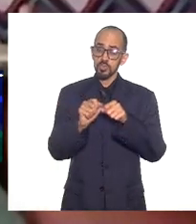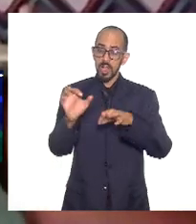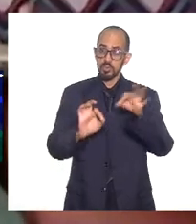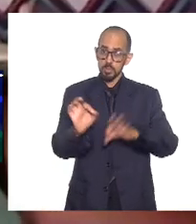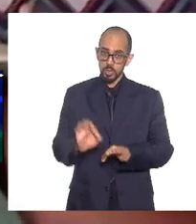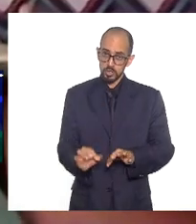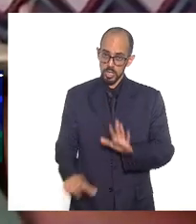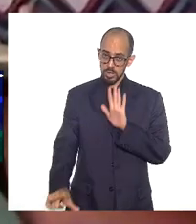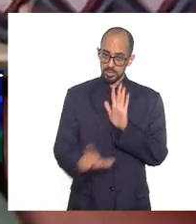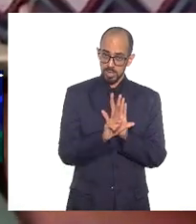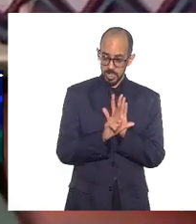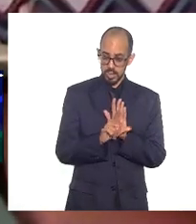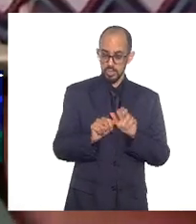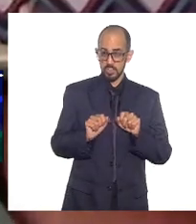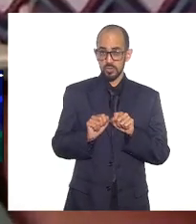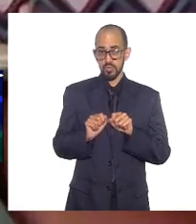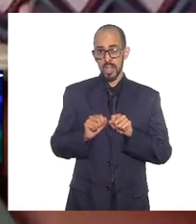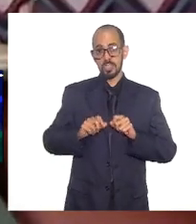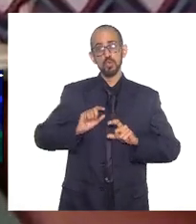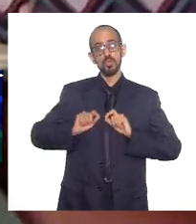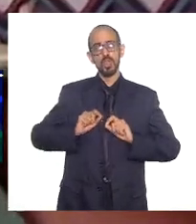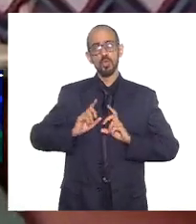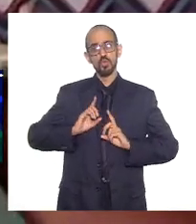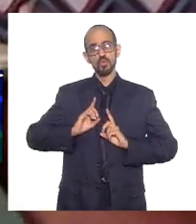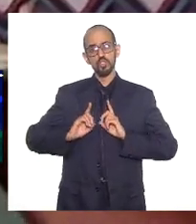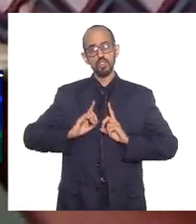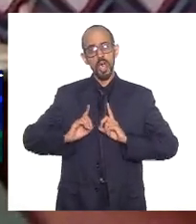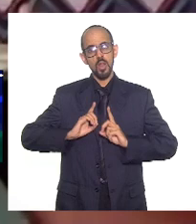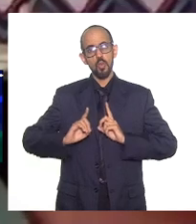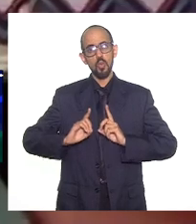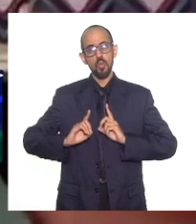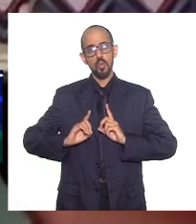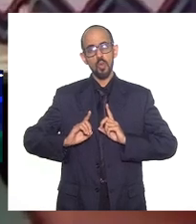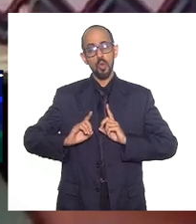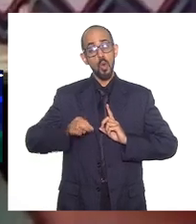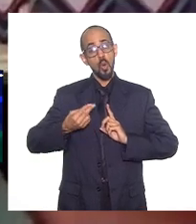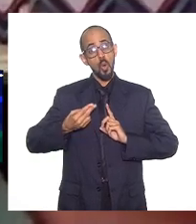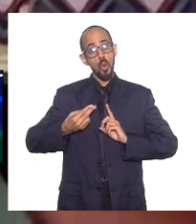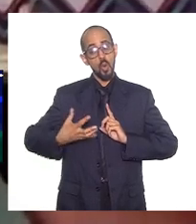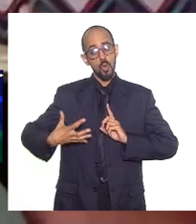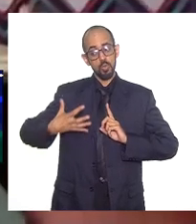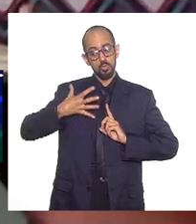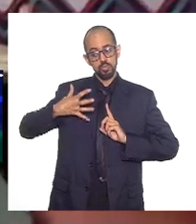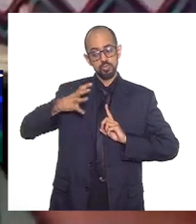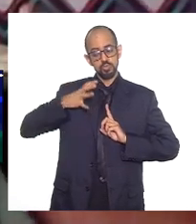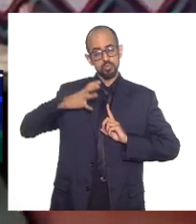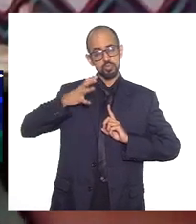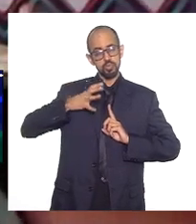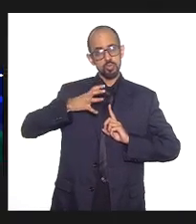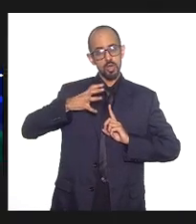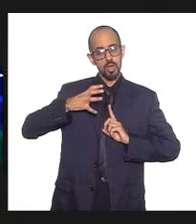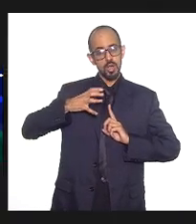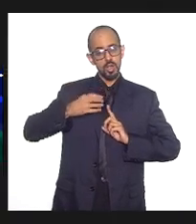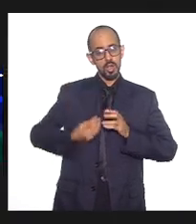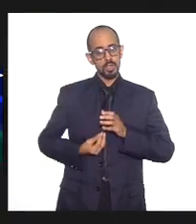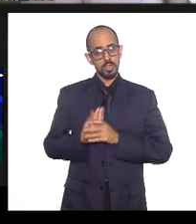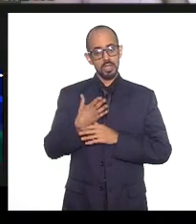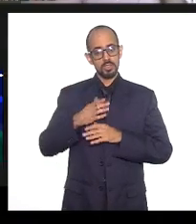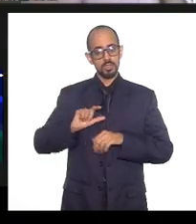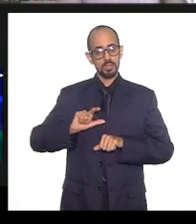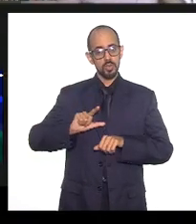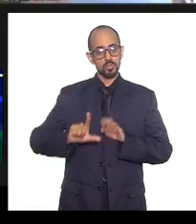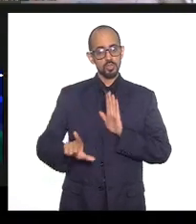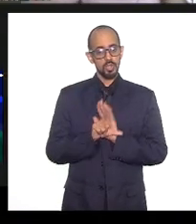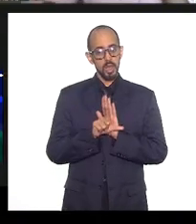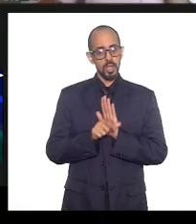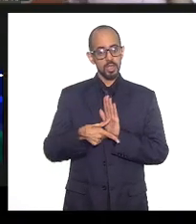lei, a gente faz em diálogo, seja ele inspirado em outra produção legislativa anterior,